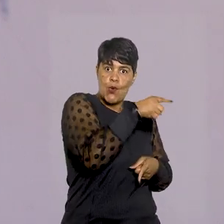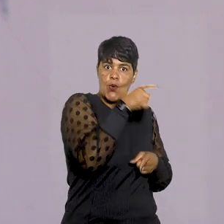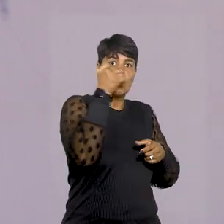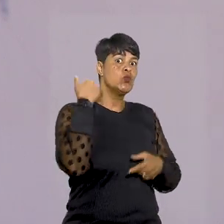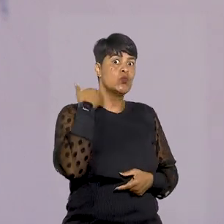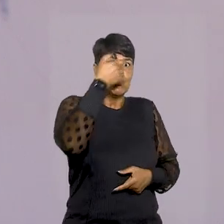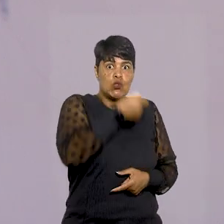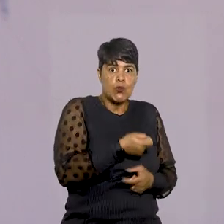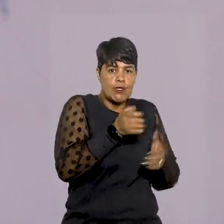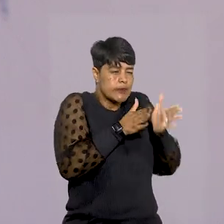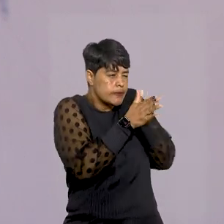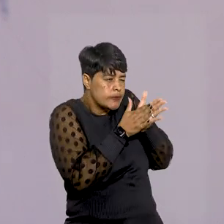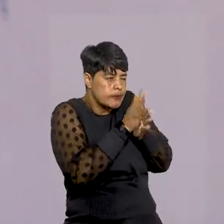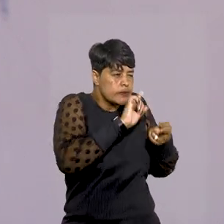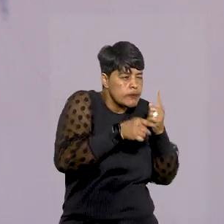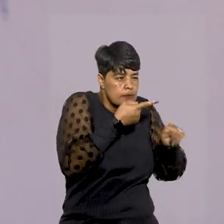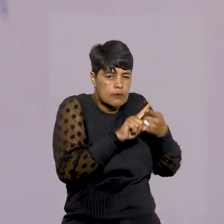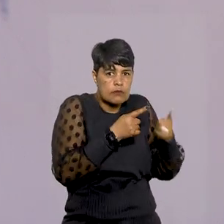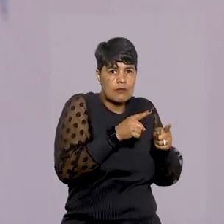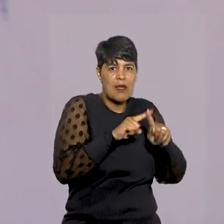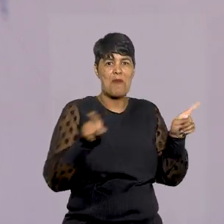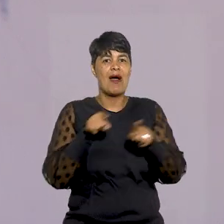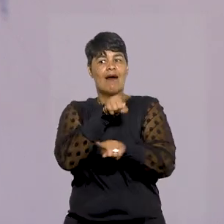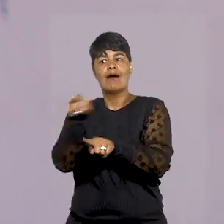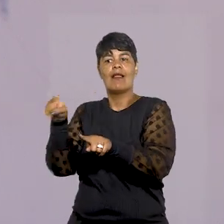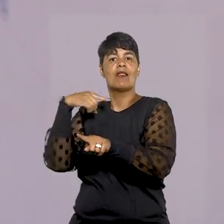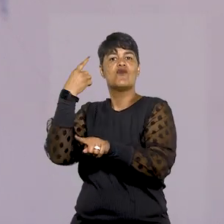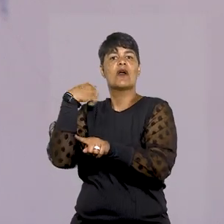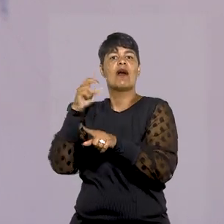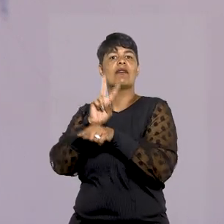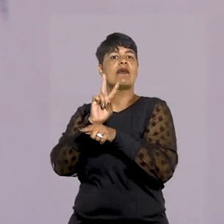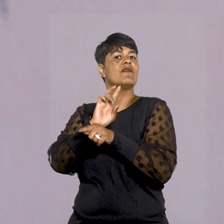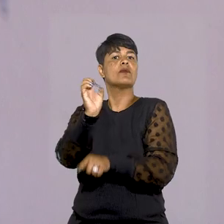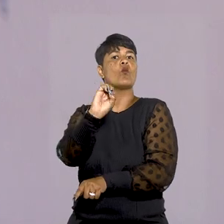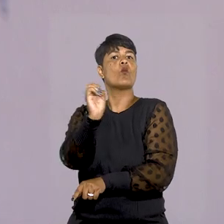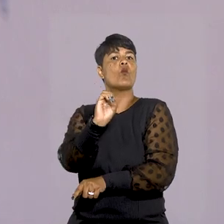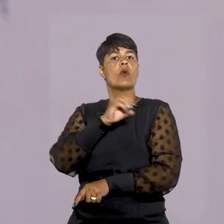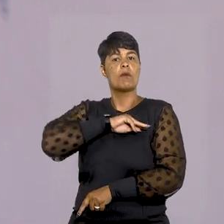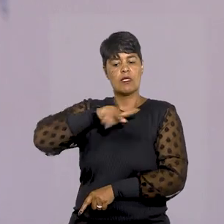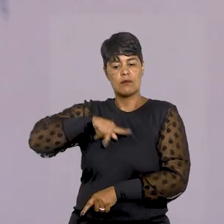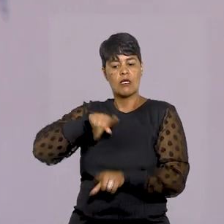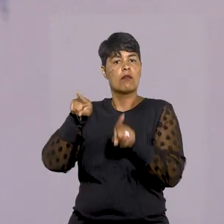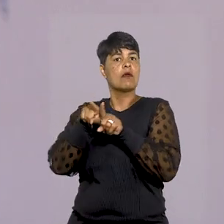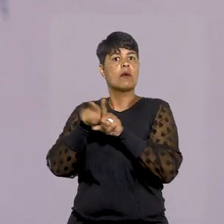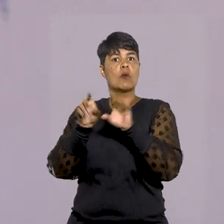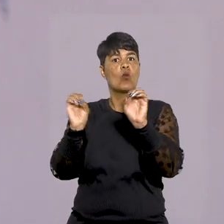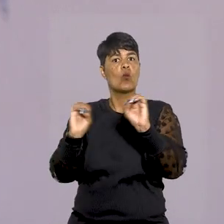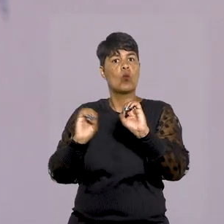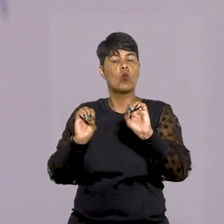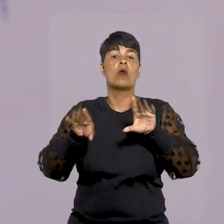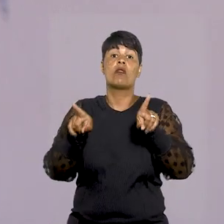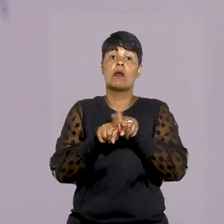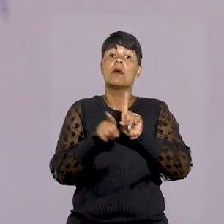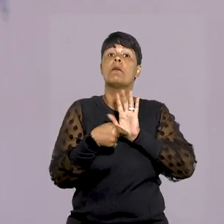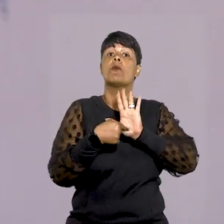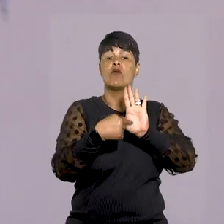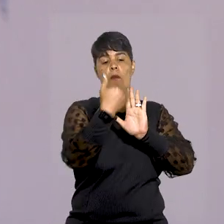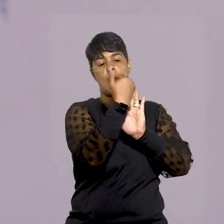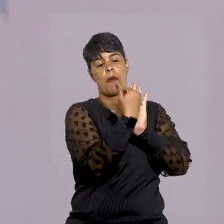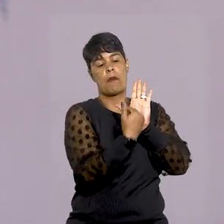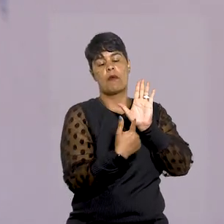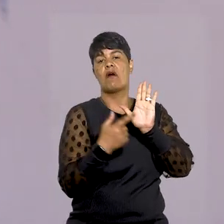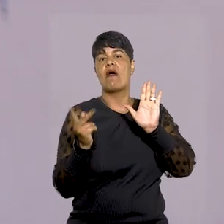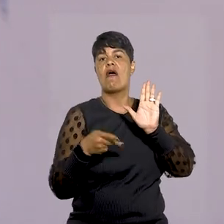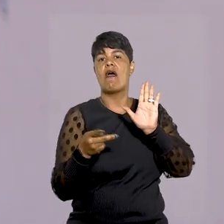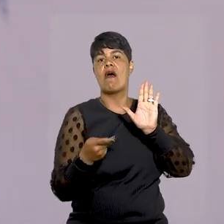juiz presidente do Júri e os jurados sem a participação das defesas ou do ministério público e pontuou ainda ilegalidades na elaboração